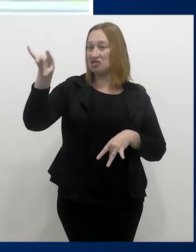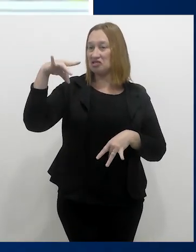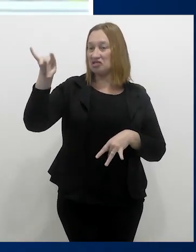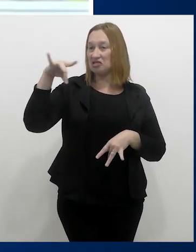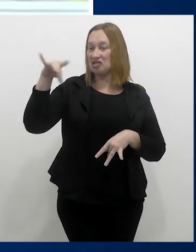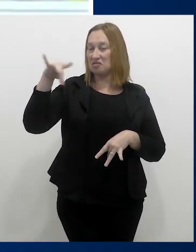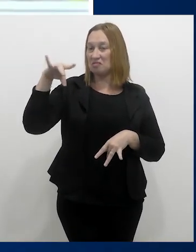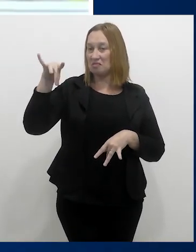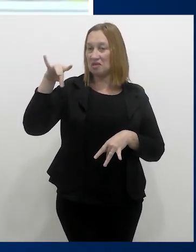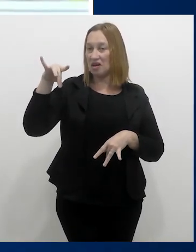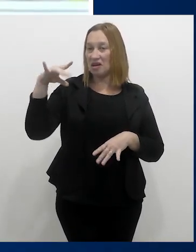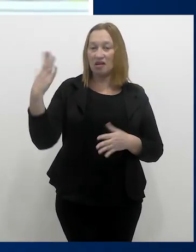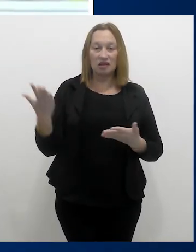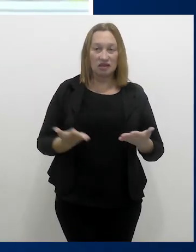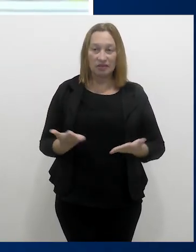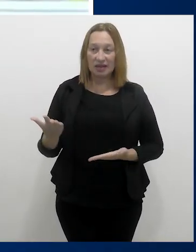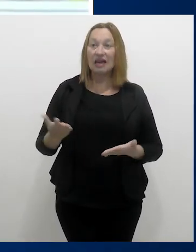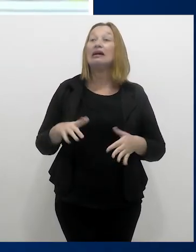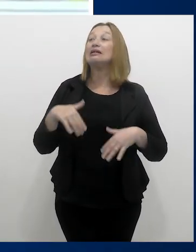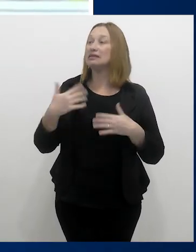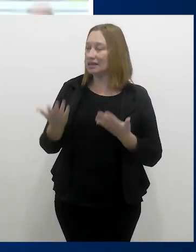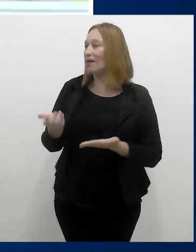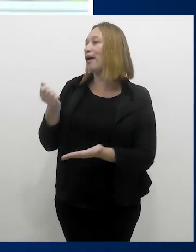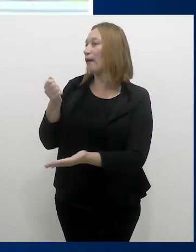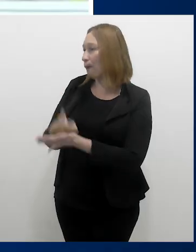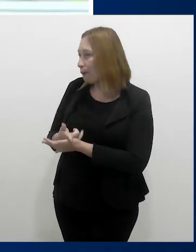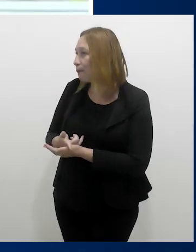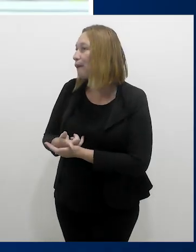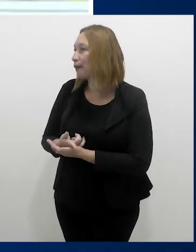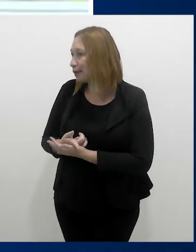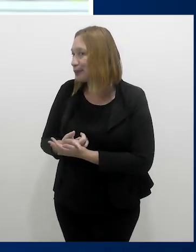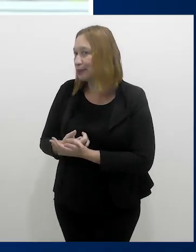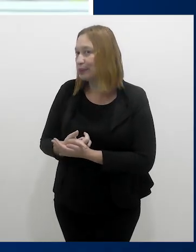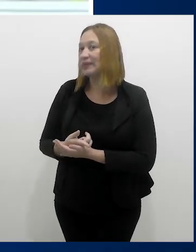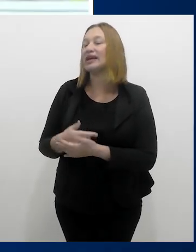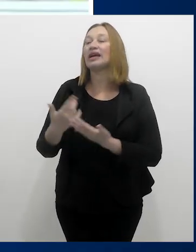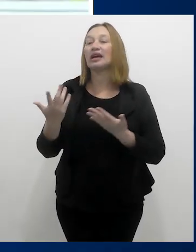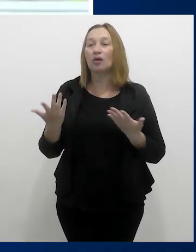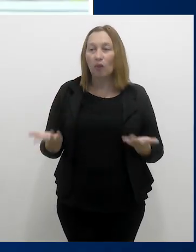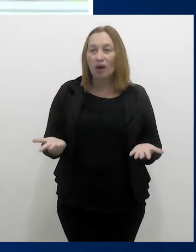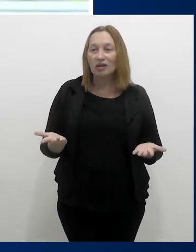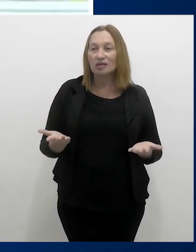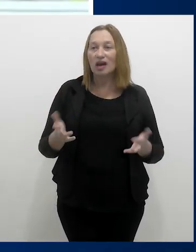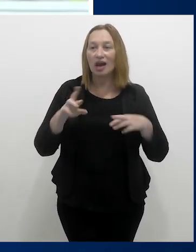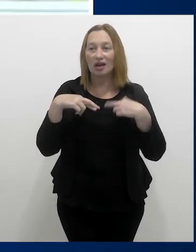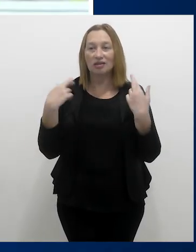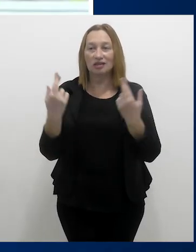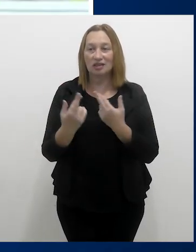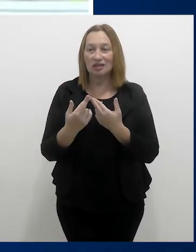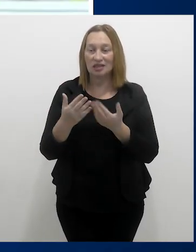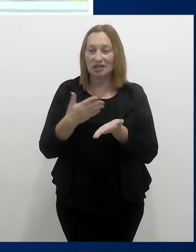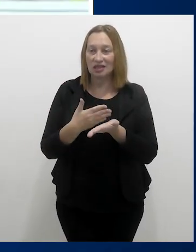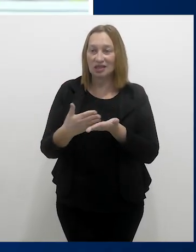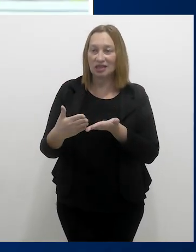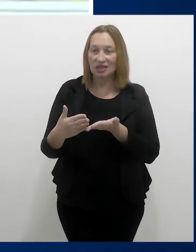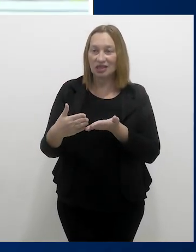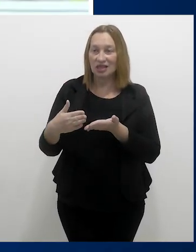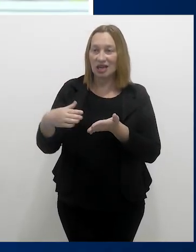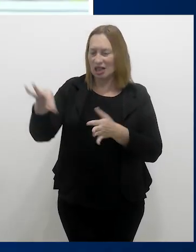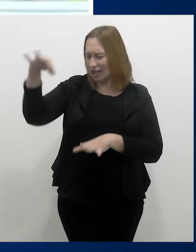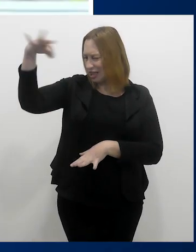chamar os empregados, aquele sininho bem infame? Ela comprou um desses, e aí é isso. Quando a reunião